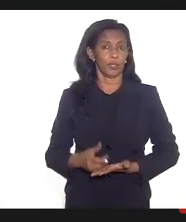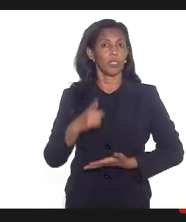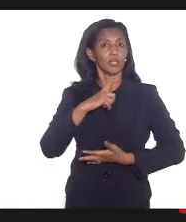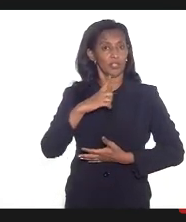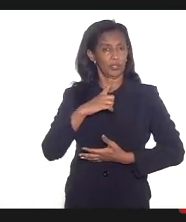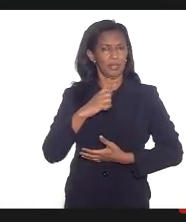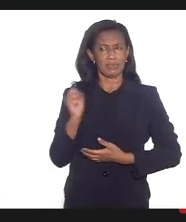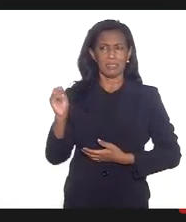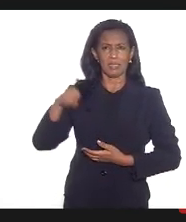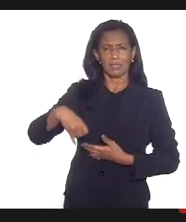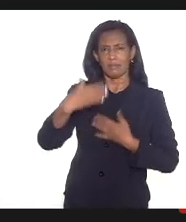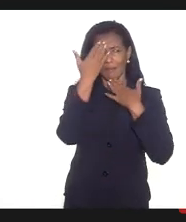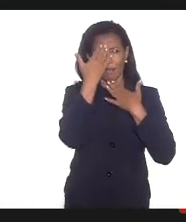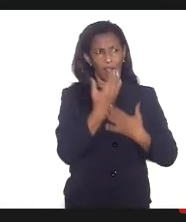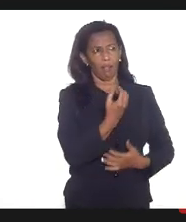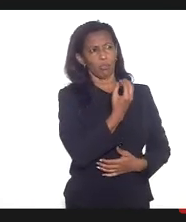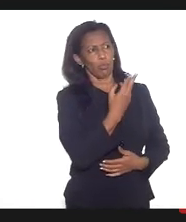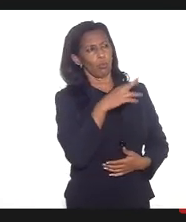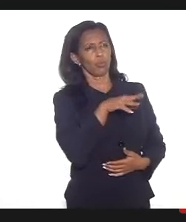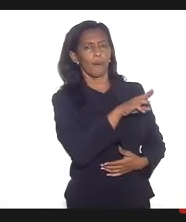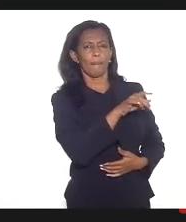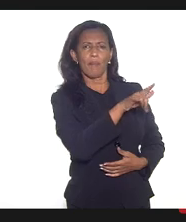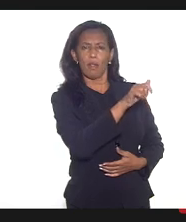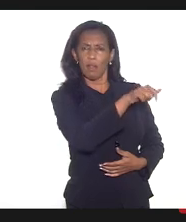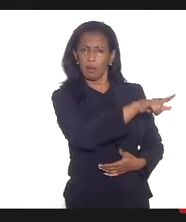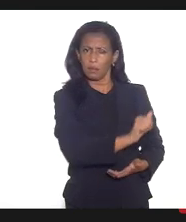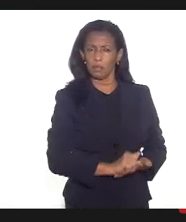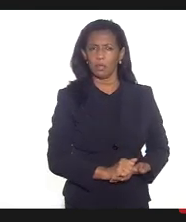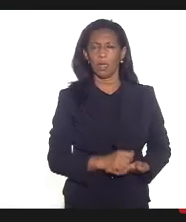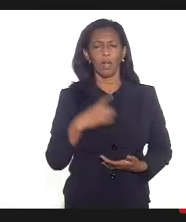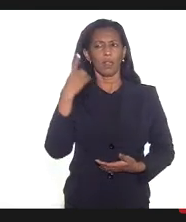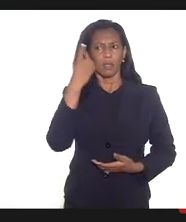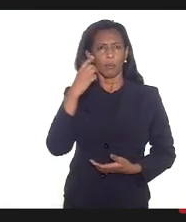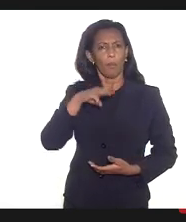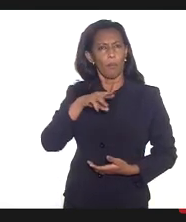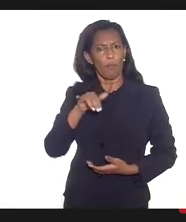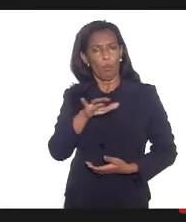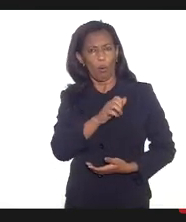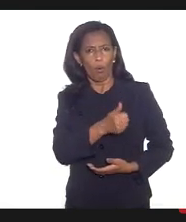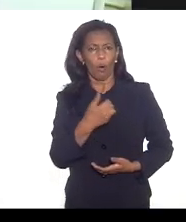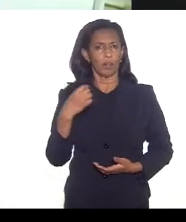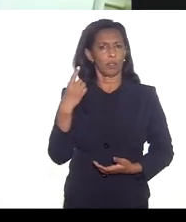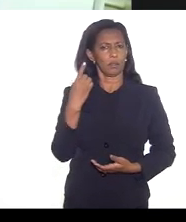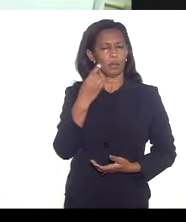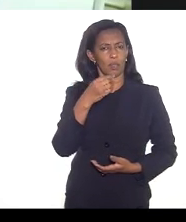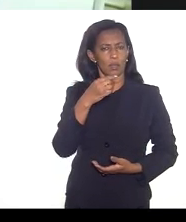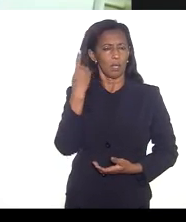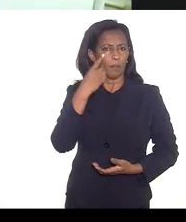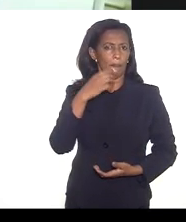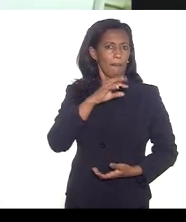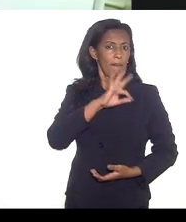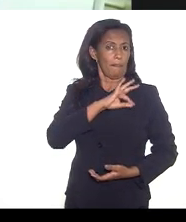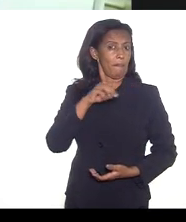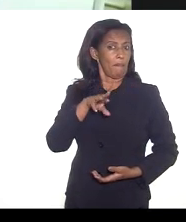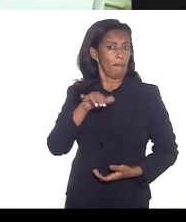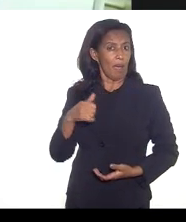tem sim a que agradecer a doutora Milani agradecer a deputada Mônica deputada Martha Rocha eu que